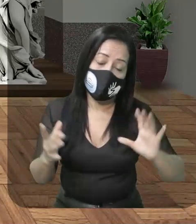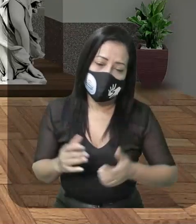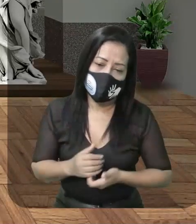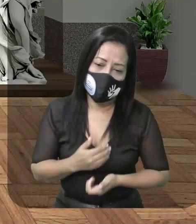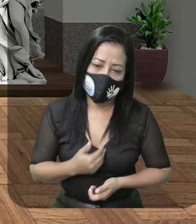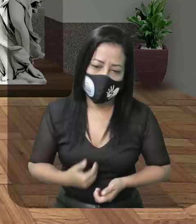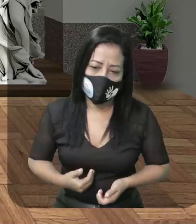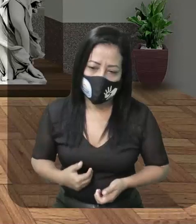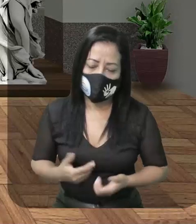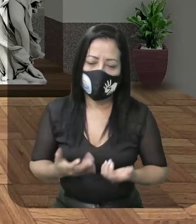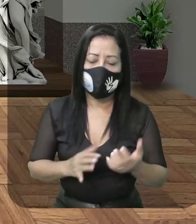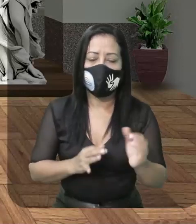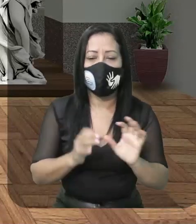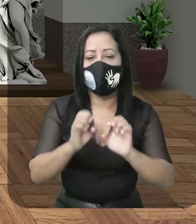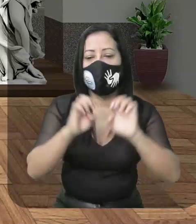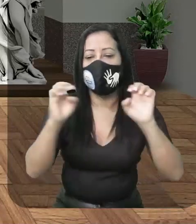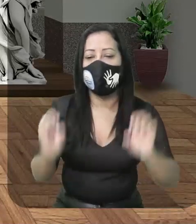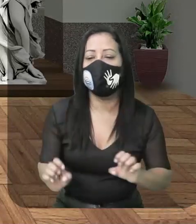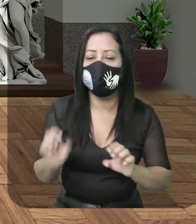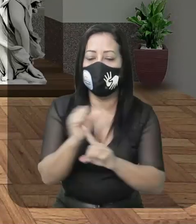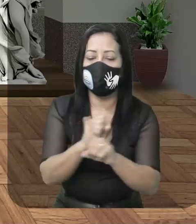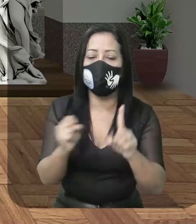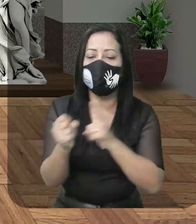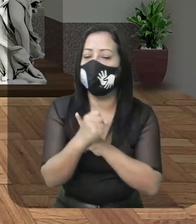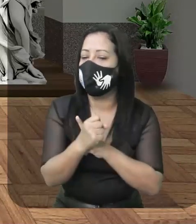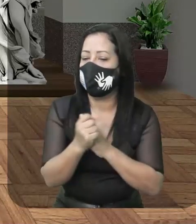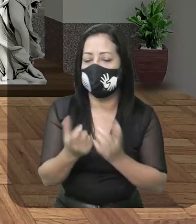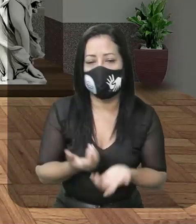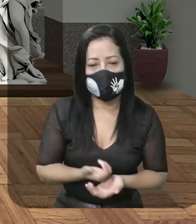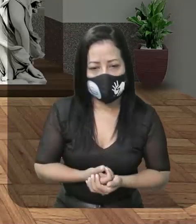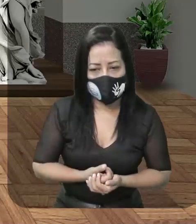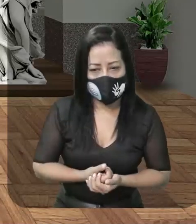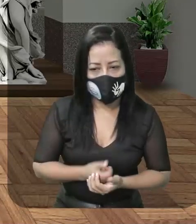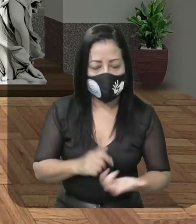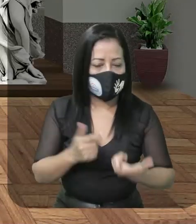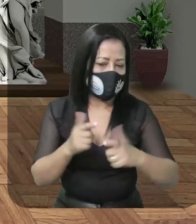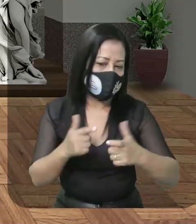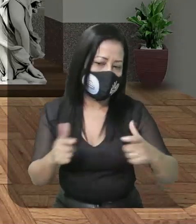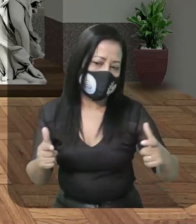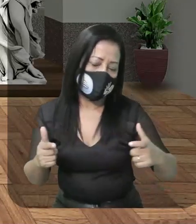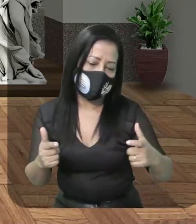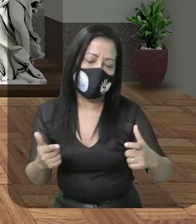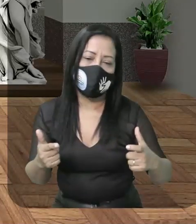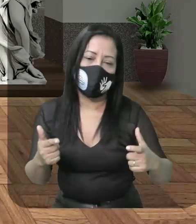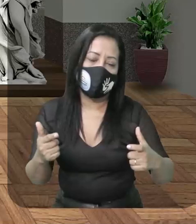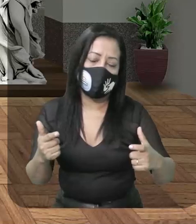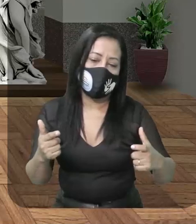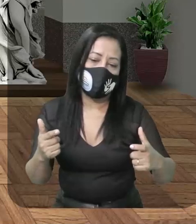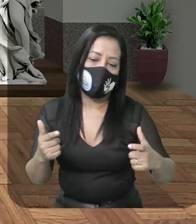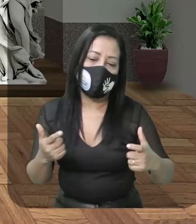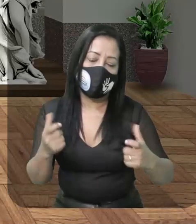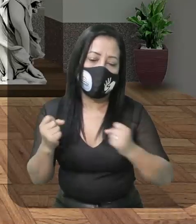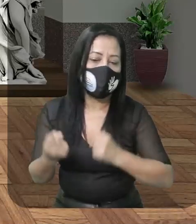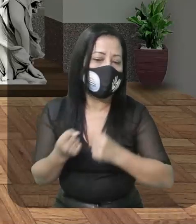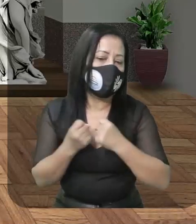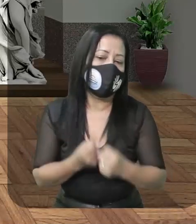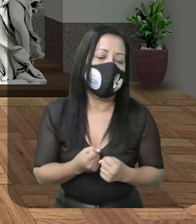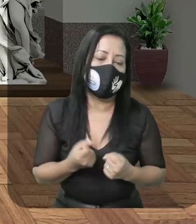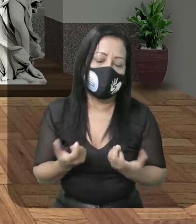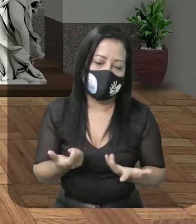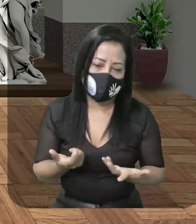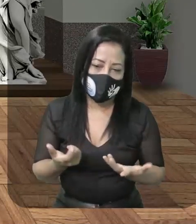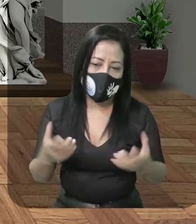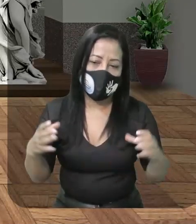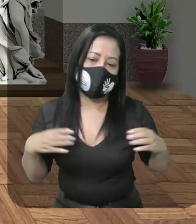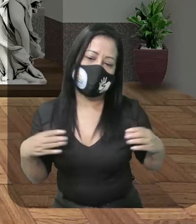a sua estrutura social aparecendo, era uma grande polis. Isso daí, eu quero dizer para vocês que são cidades que nós chamamos de